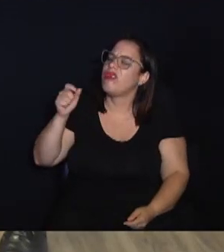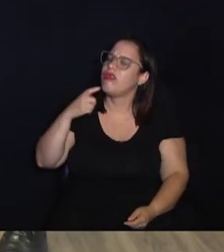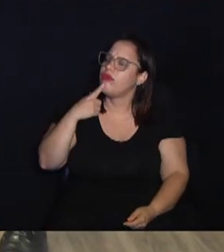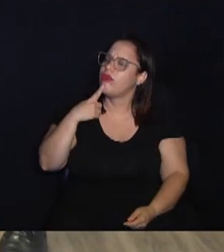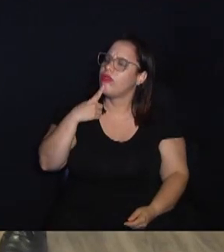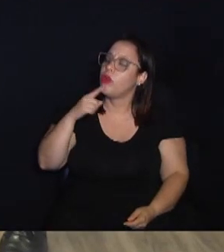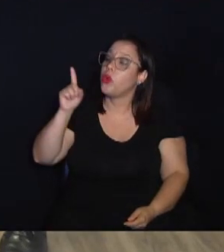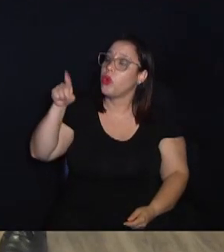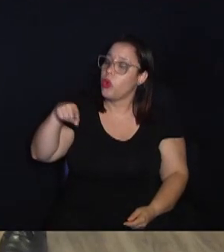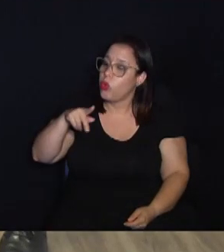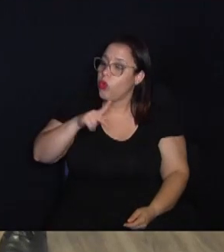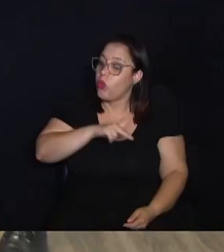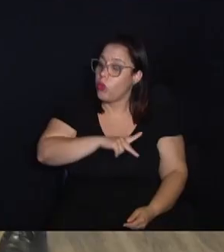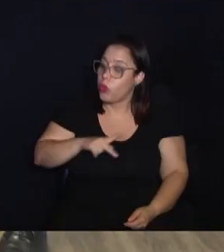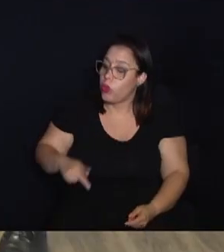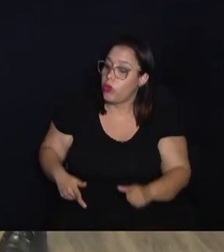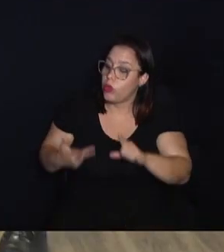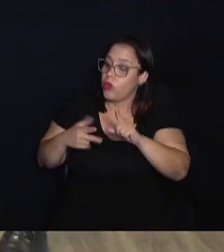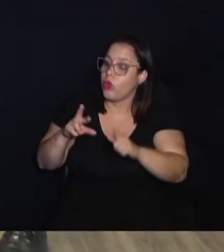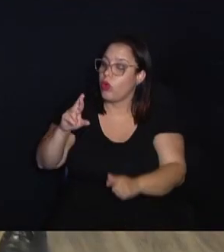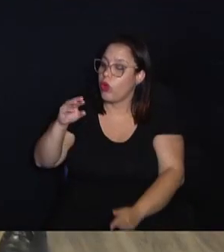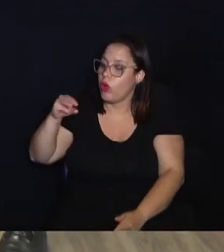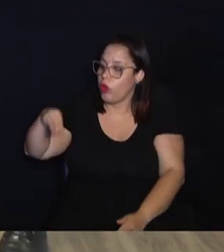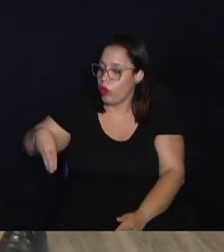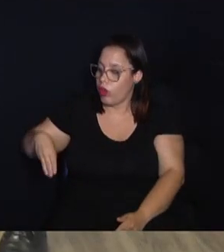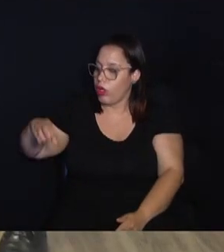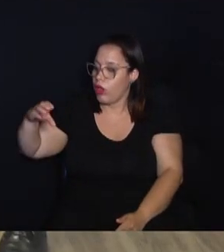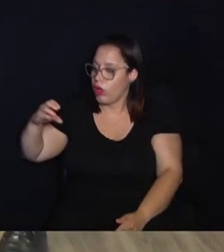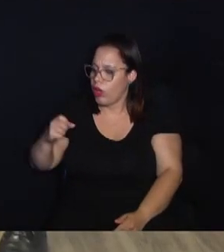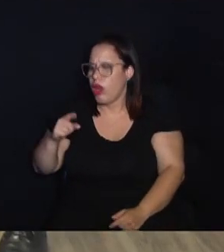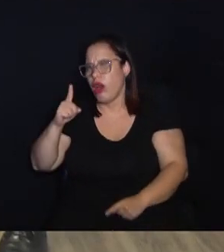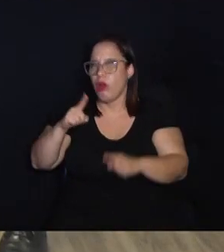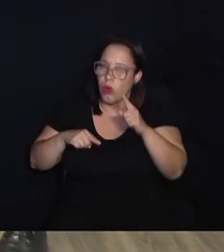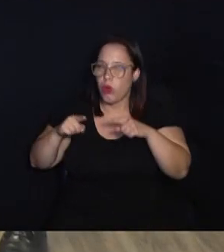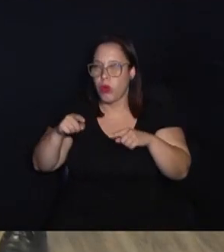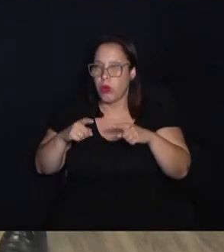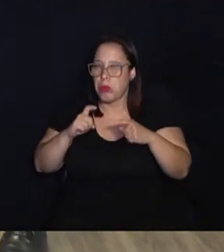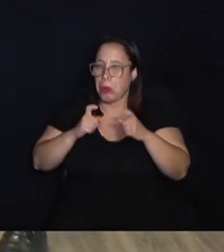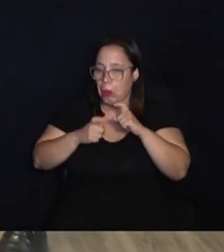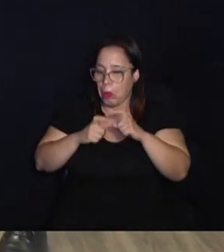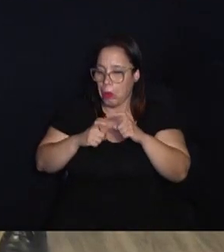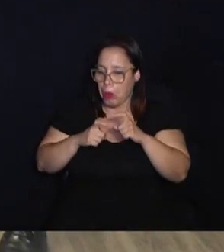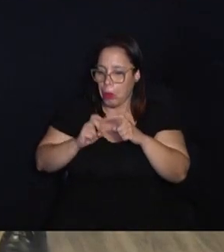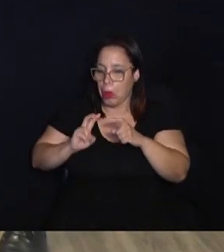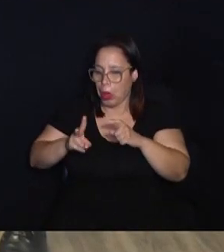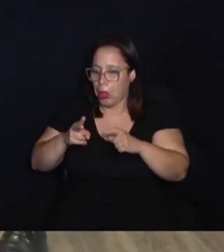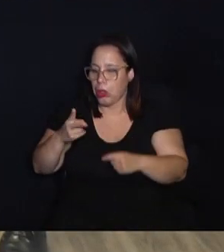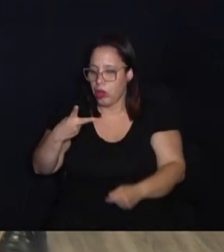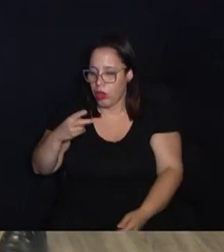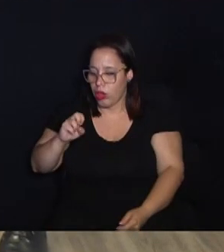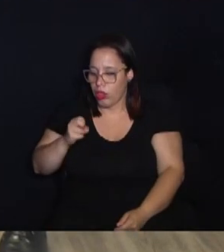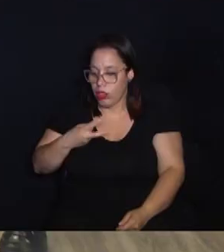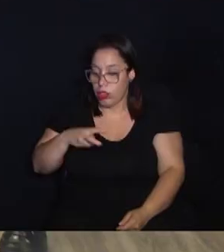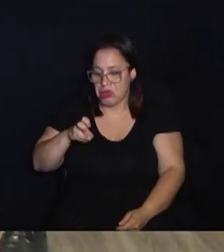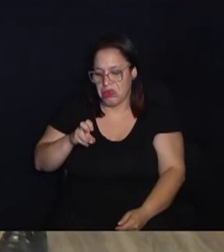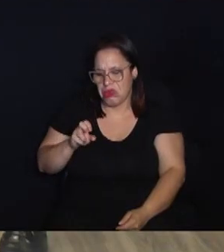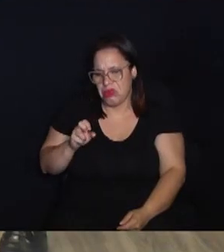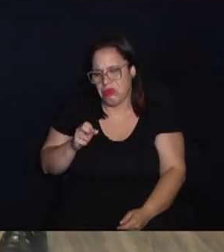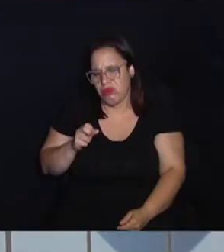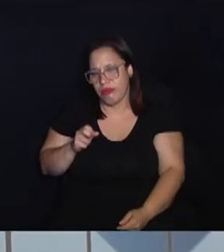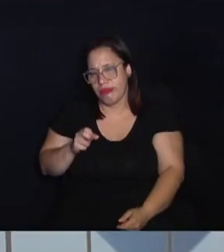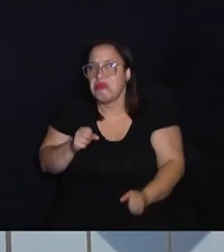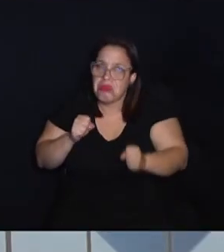o presidente do Parlamento Metropolitano, nós acompanhamos algumas reuniões. Permanece para agora 2025? Pois é,